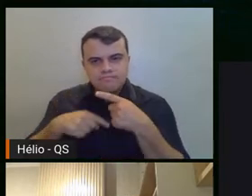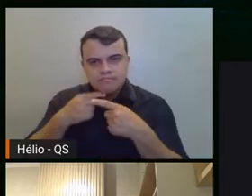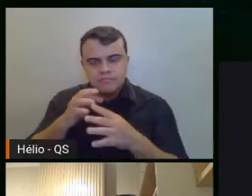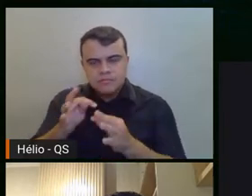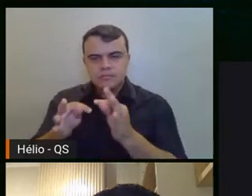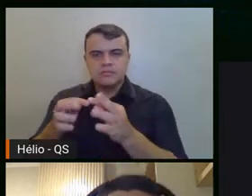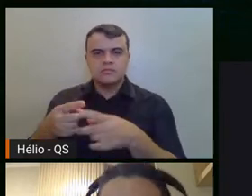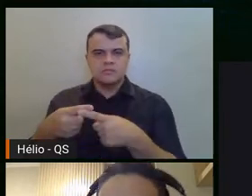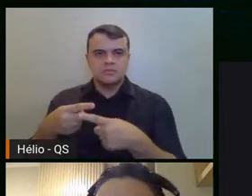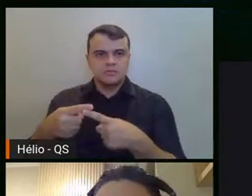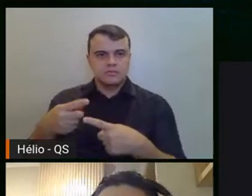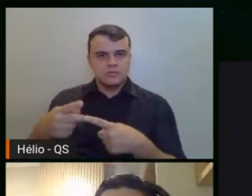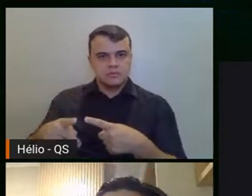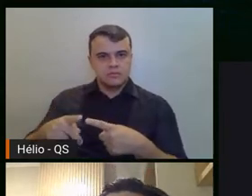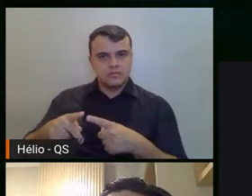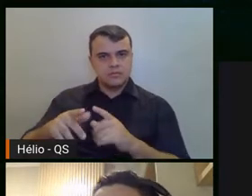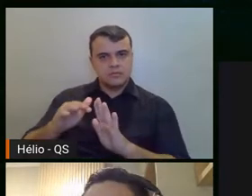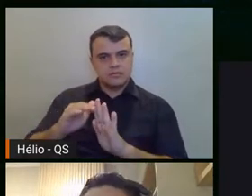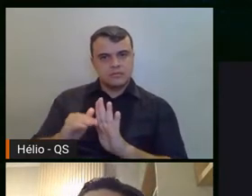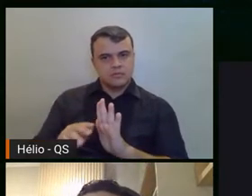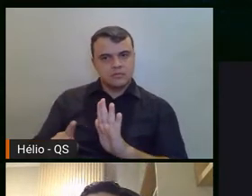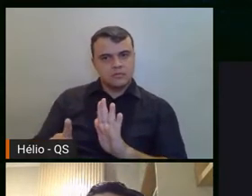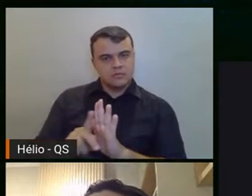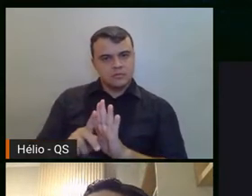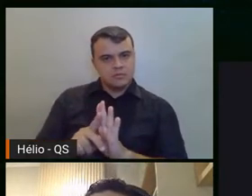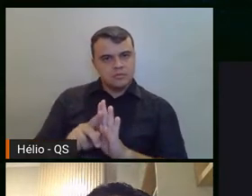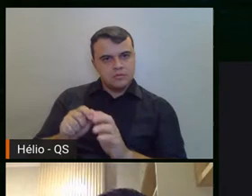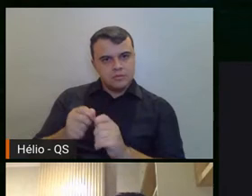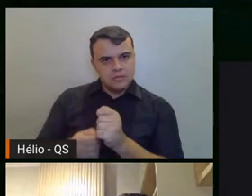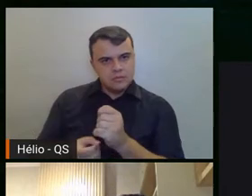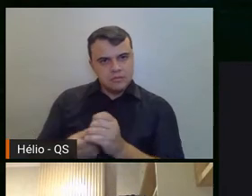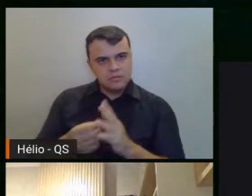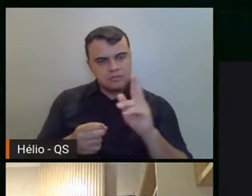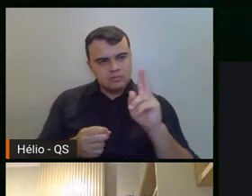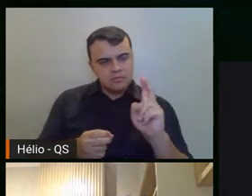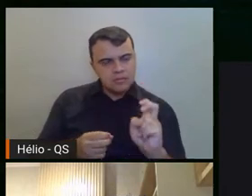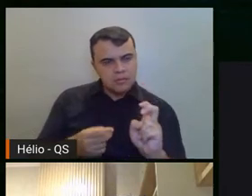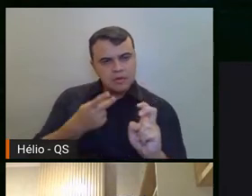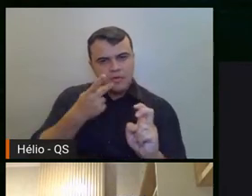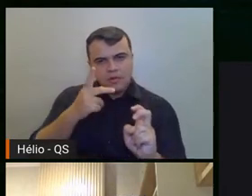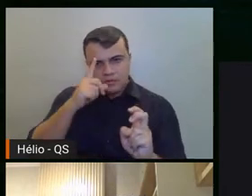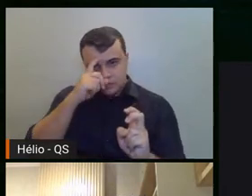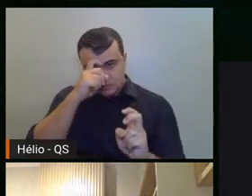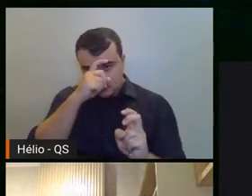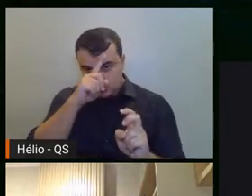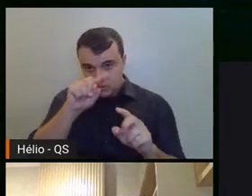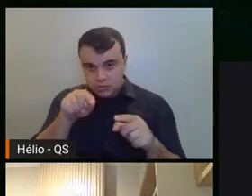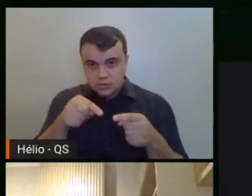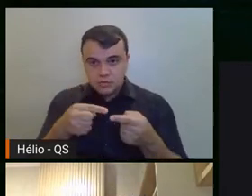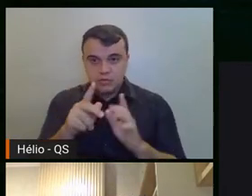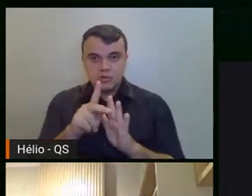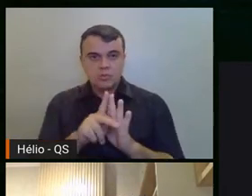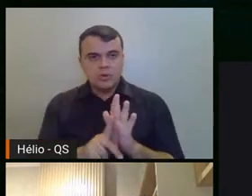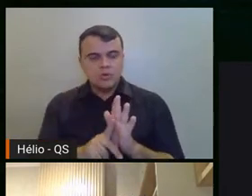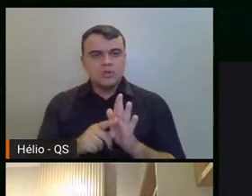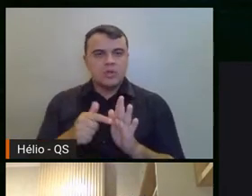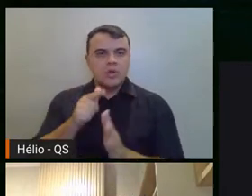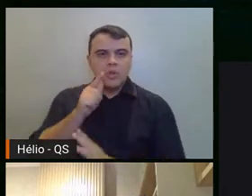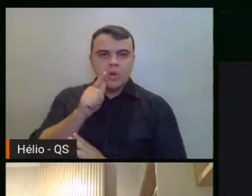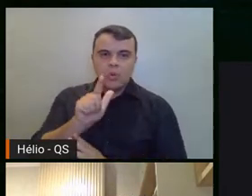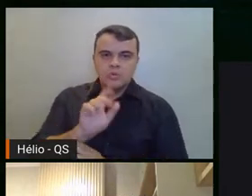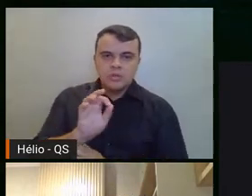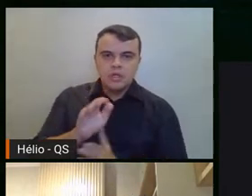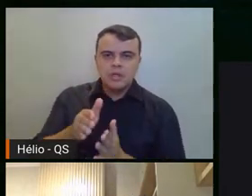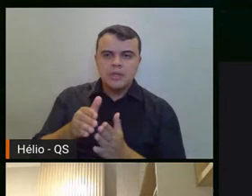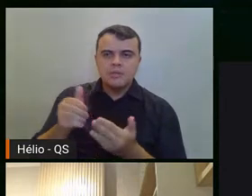relacionadas a esse programa em específico então você pode vir aqui criar um tópico falar que você tá com uma dificuldade não desafio de projeto que você não tá conseguindo pedir